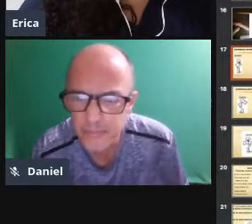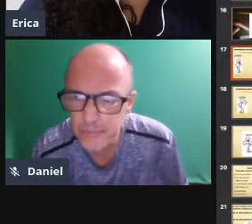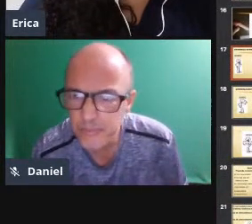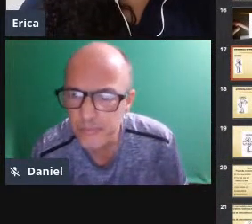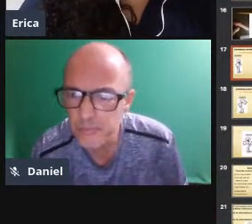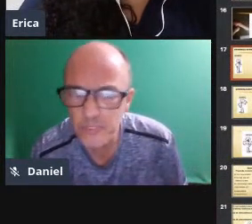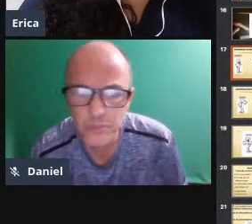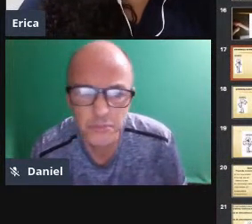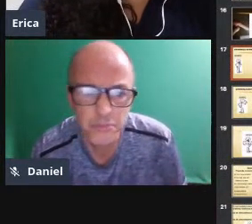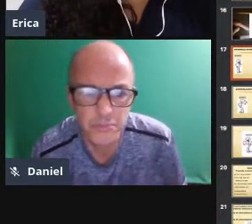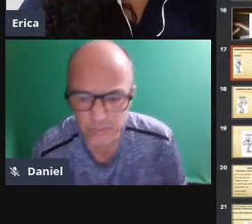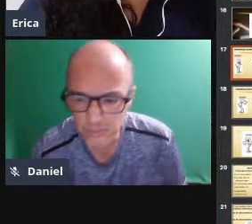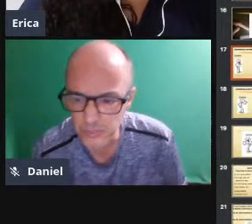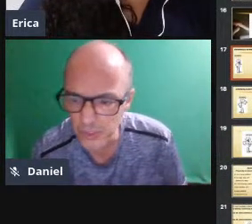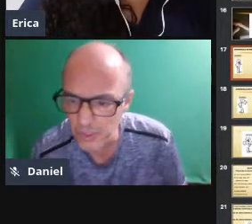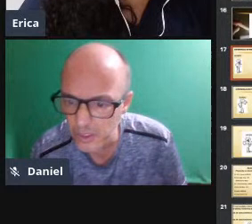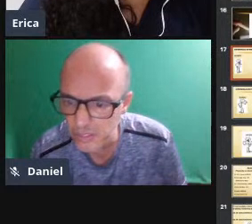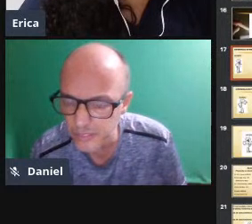aqui.